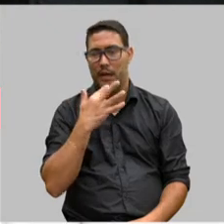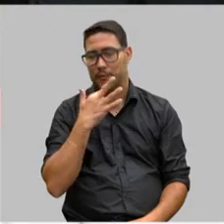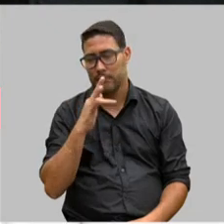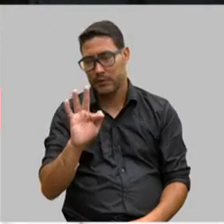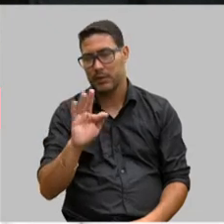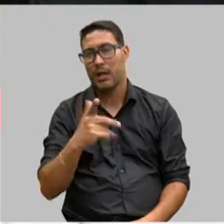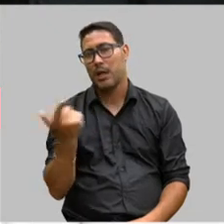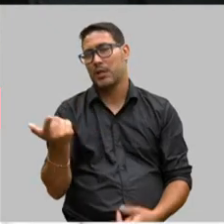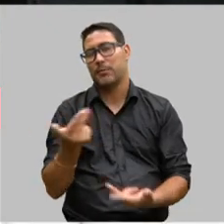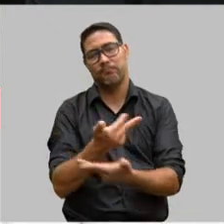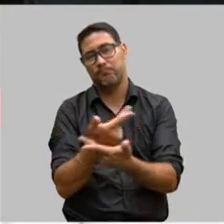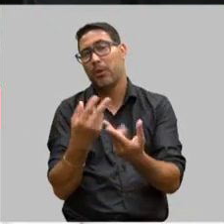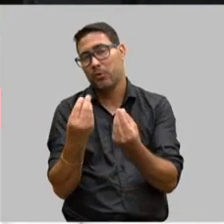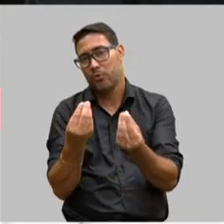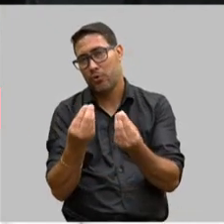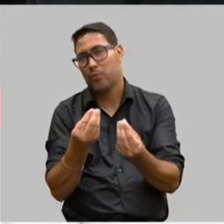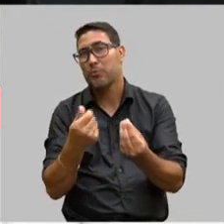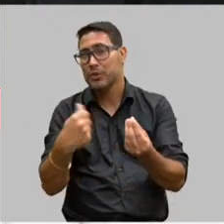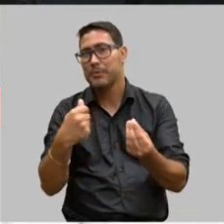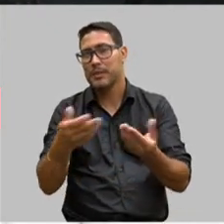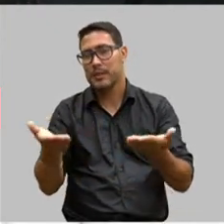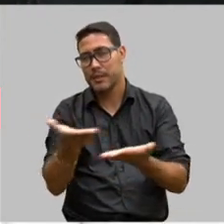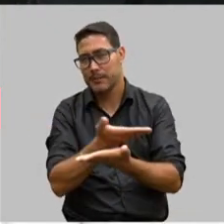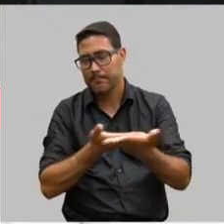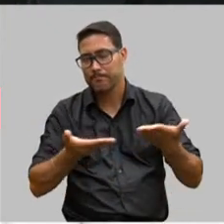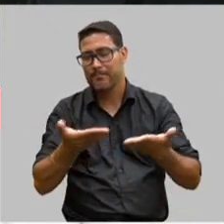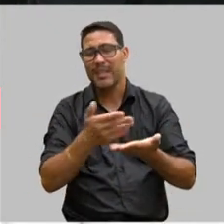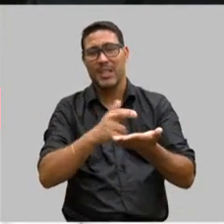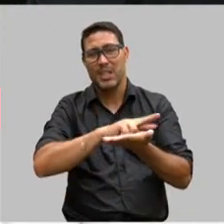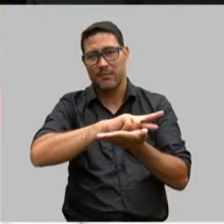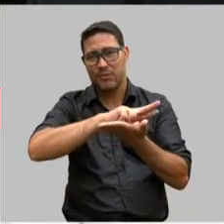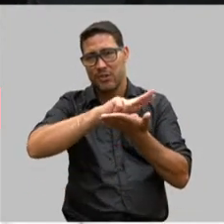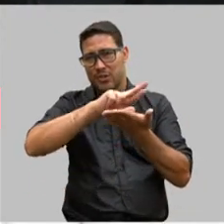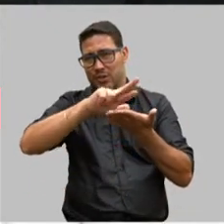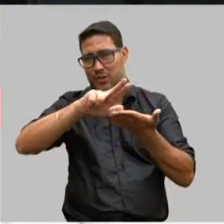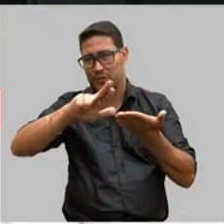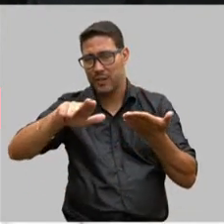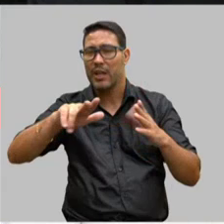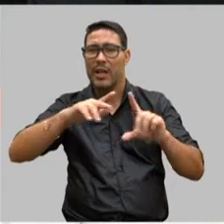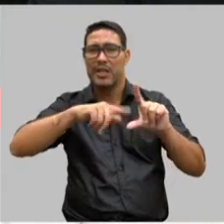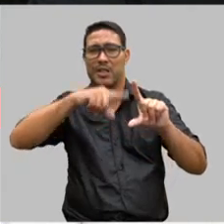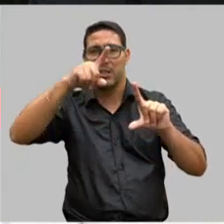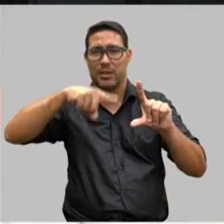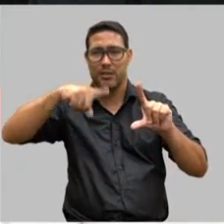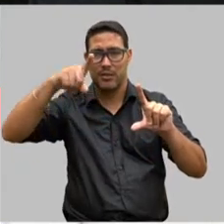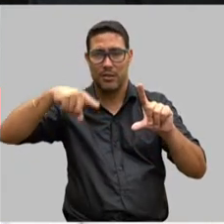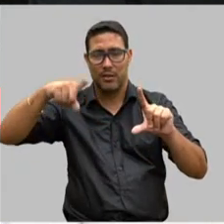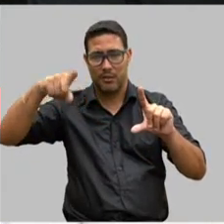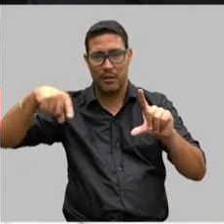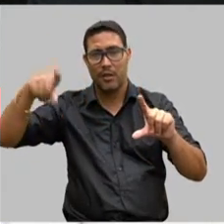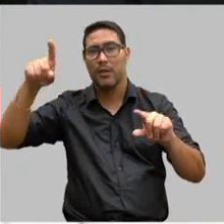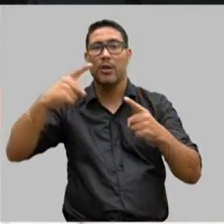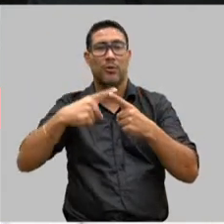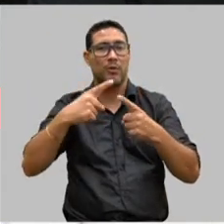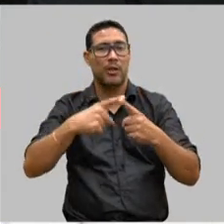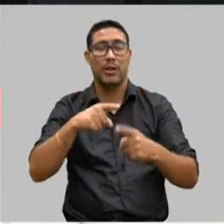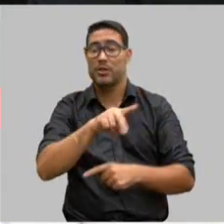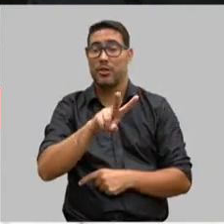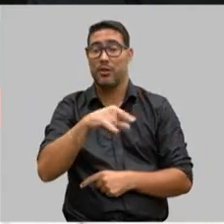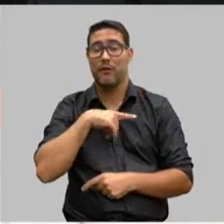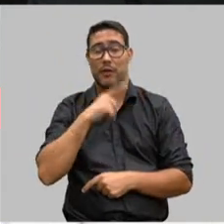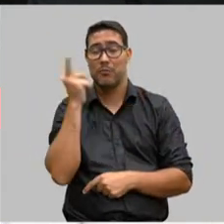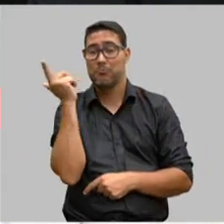ser articuladas em múltiplas escalas. Por quê? Porque nós não vamos conseguir lidar